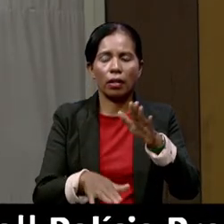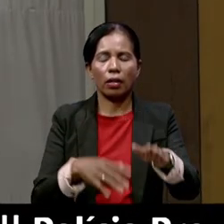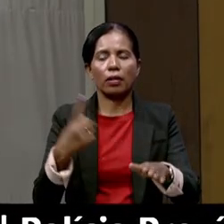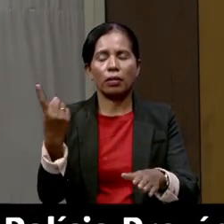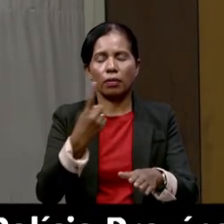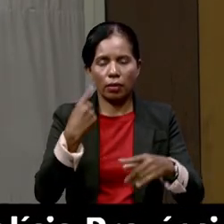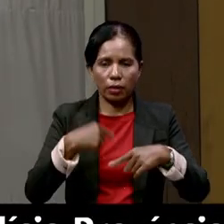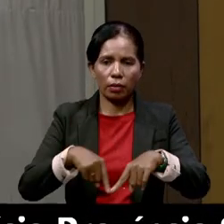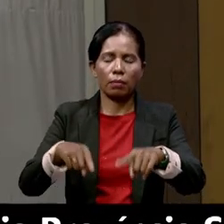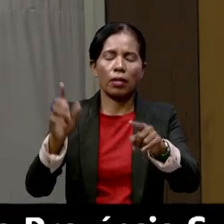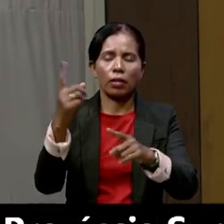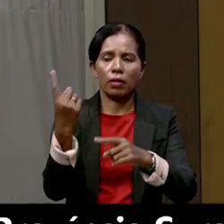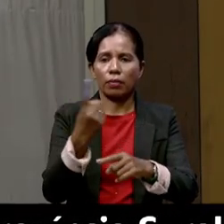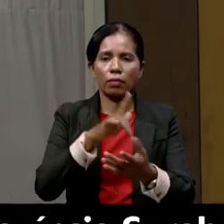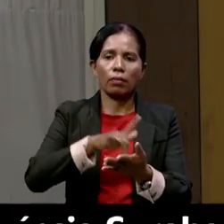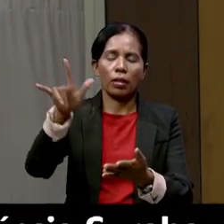lá bebek,